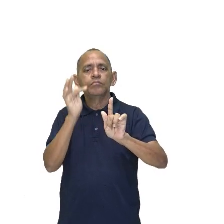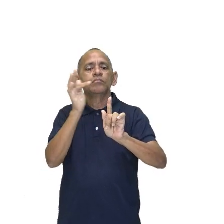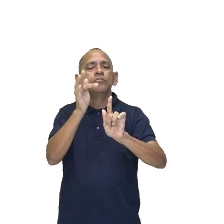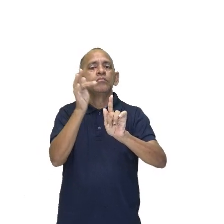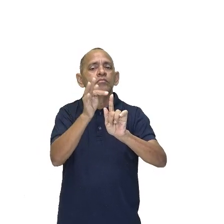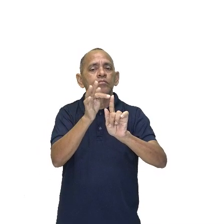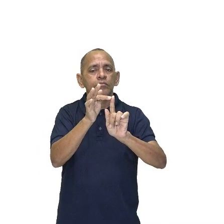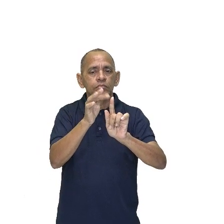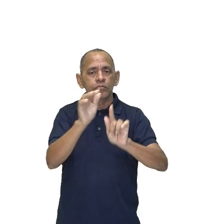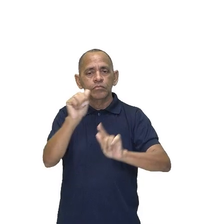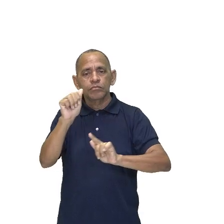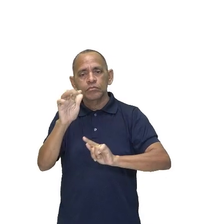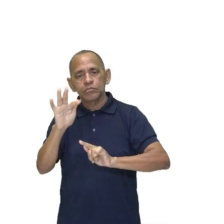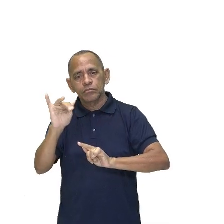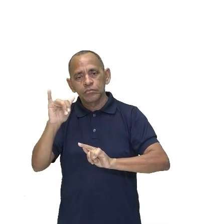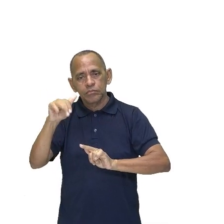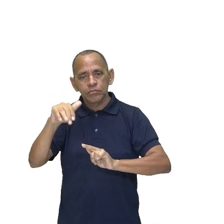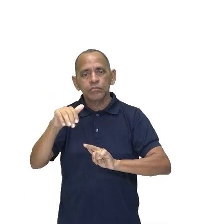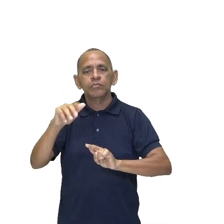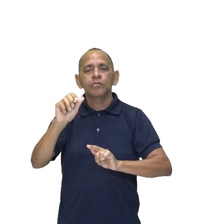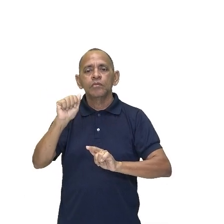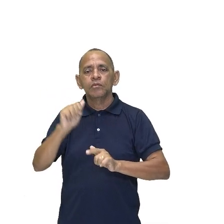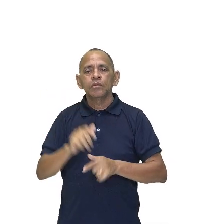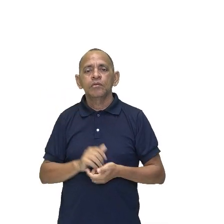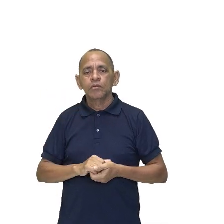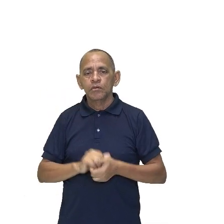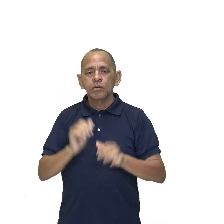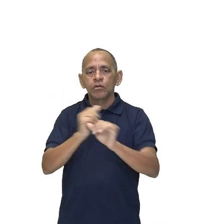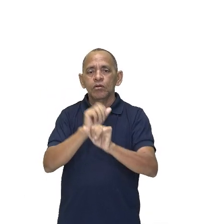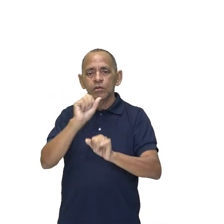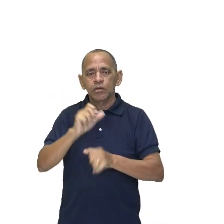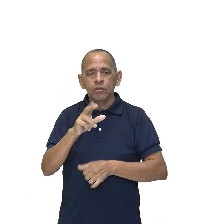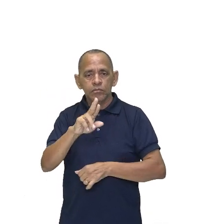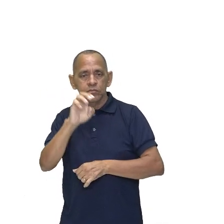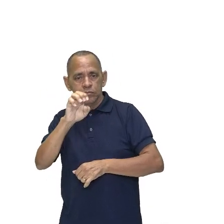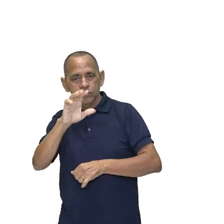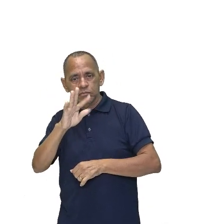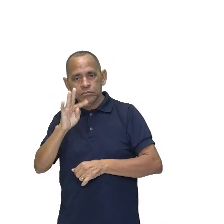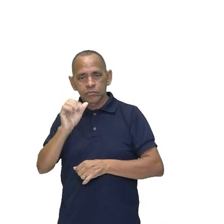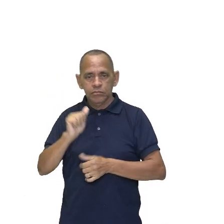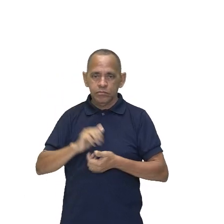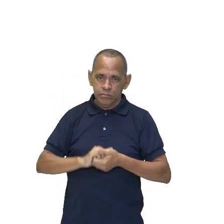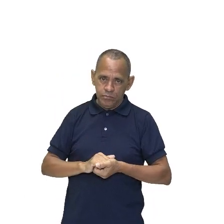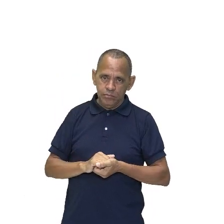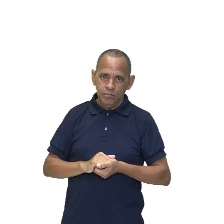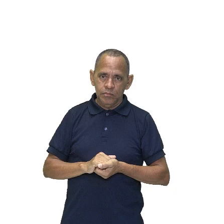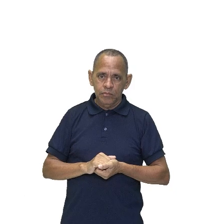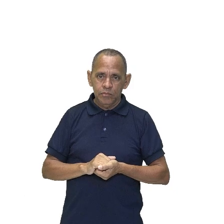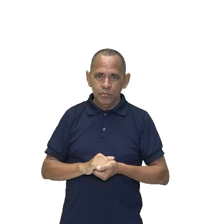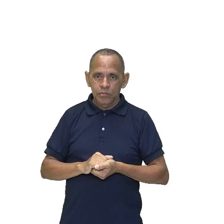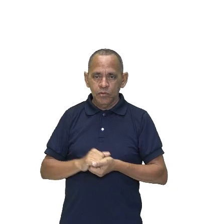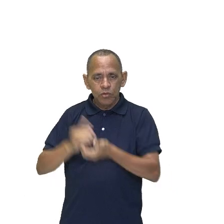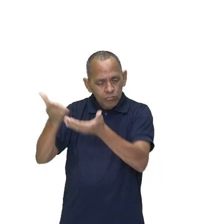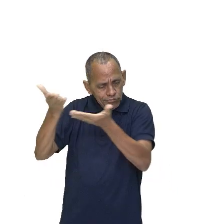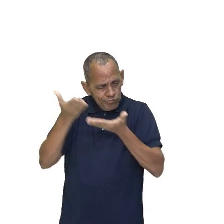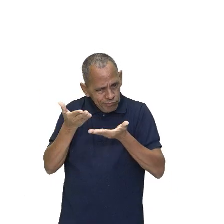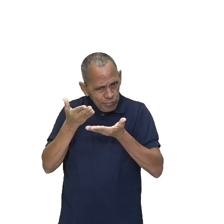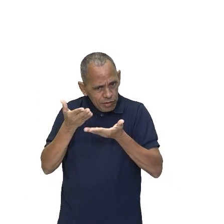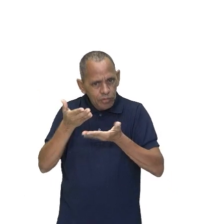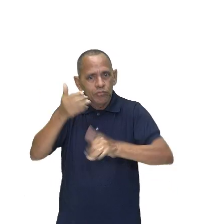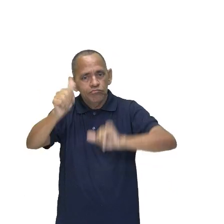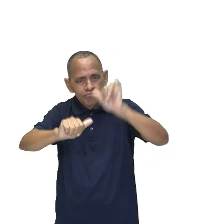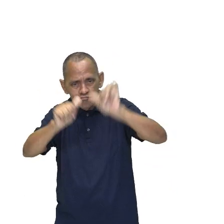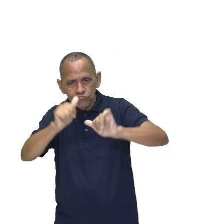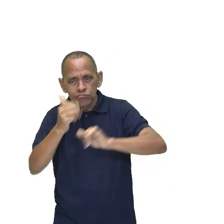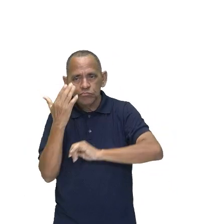pausar novamente. E eu te convido a analisar aqui algumas coisas. Observe. Se o gráfico é